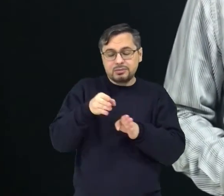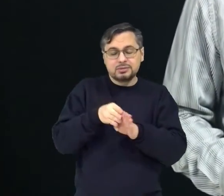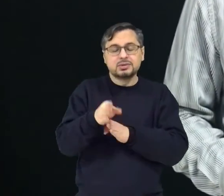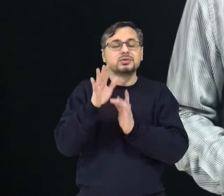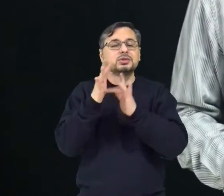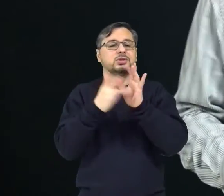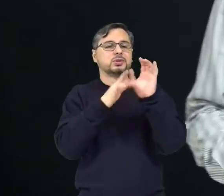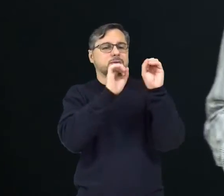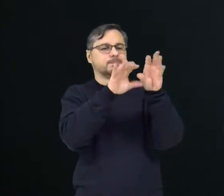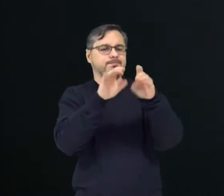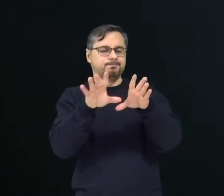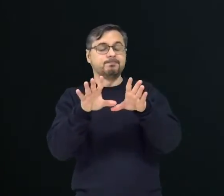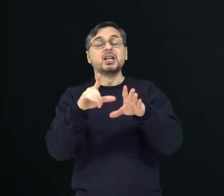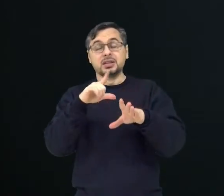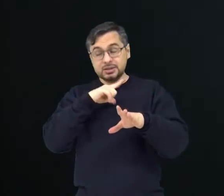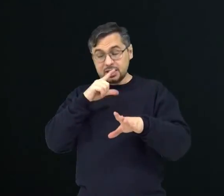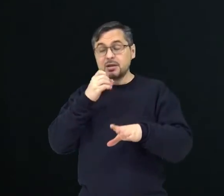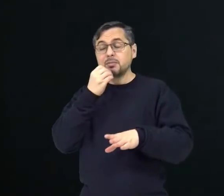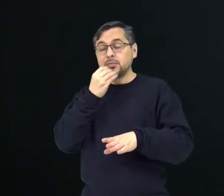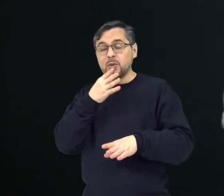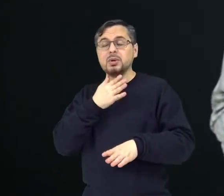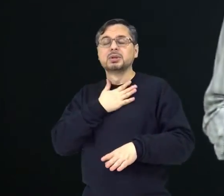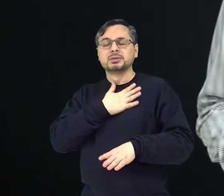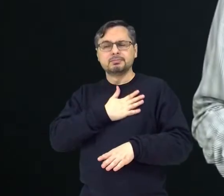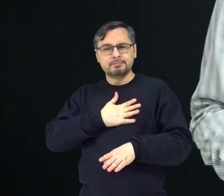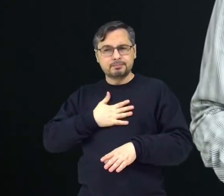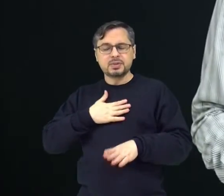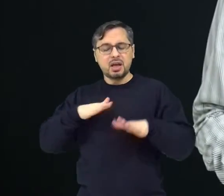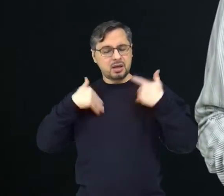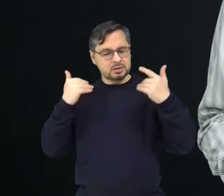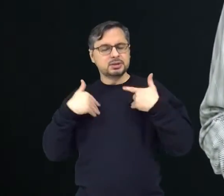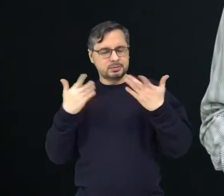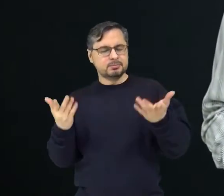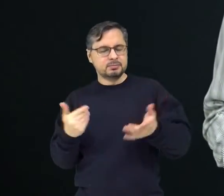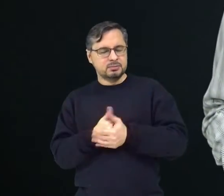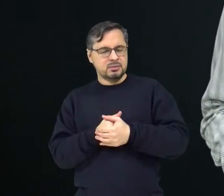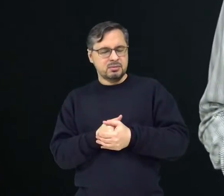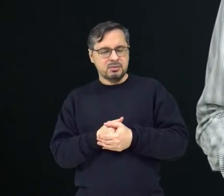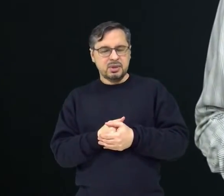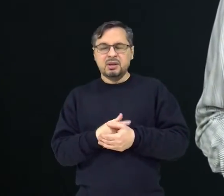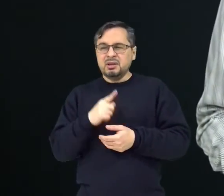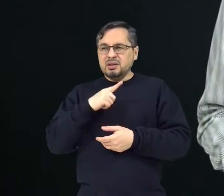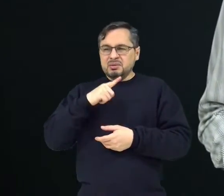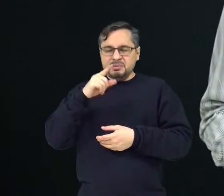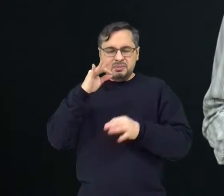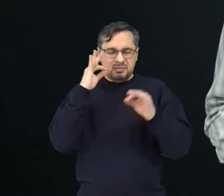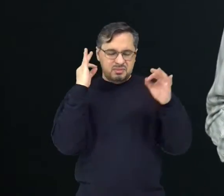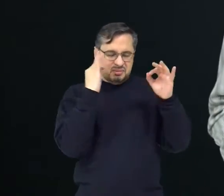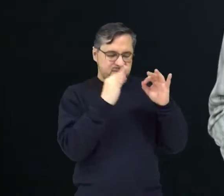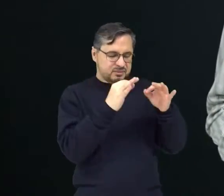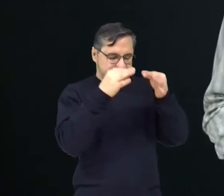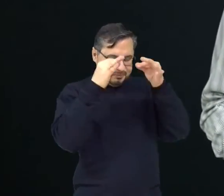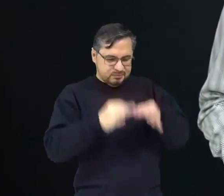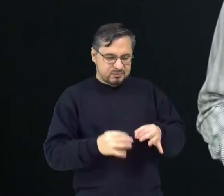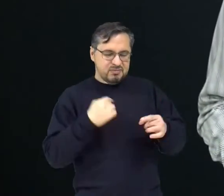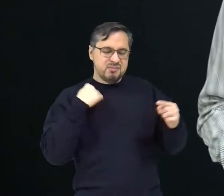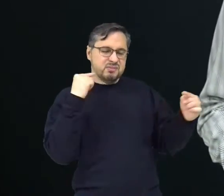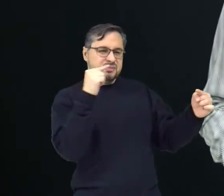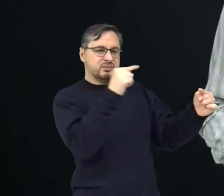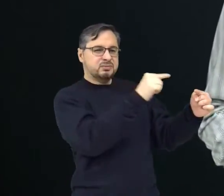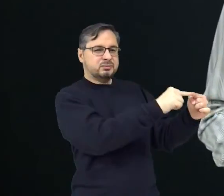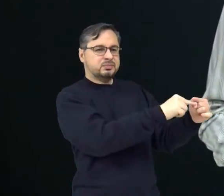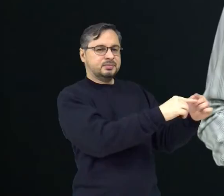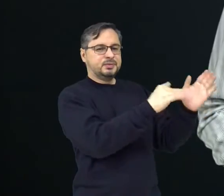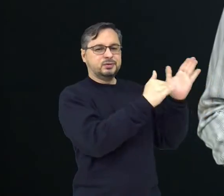ânimo. Ou seja, eu enfrento a tempestade com bom ânimo. E a certeza de que eu irei chegar no porto final é o finalzinho do